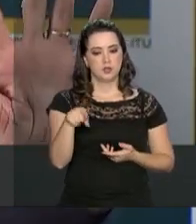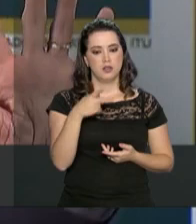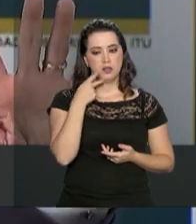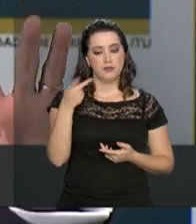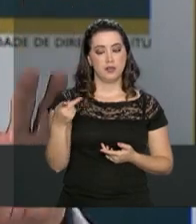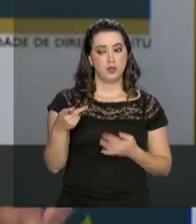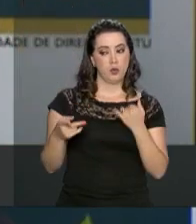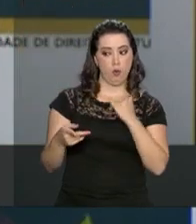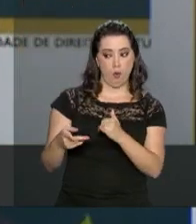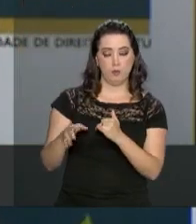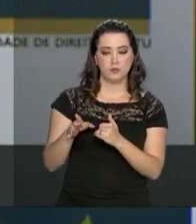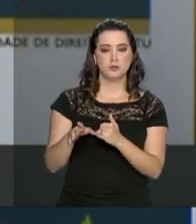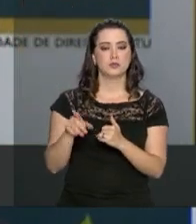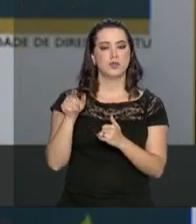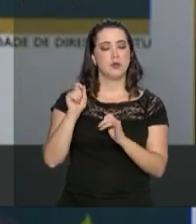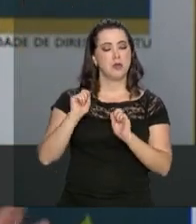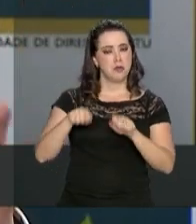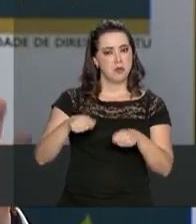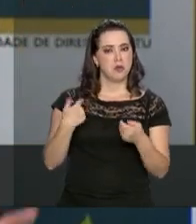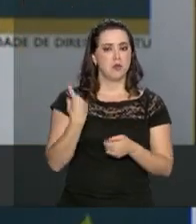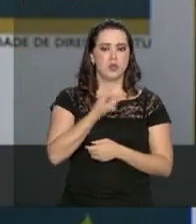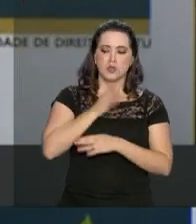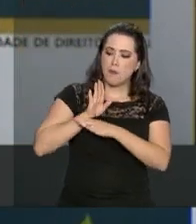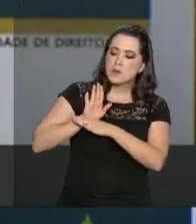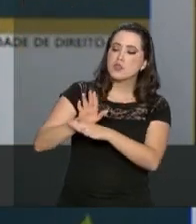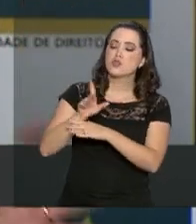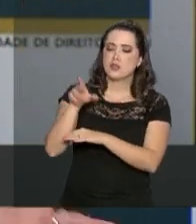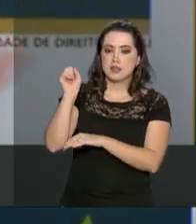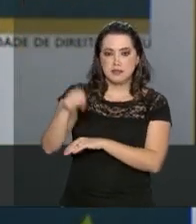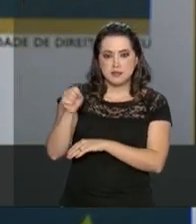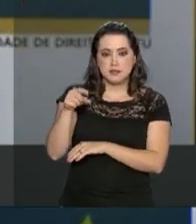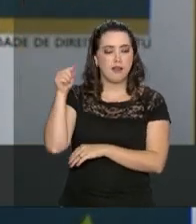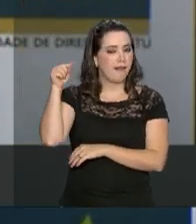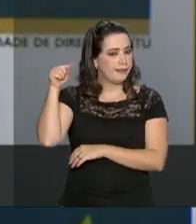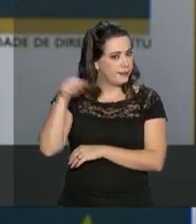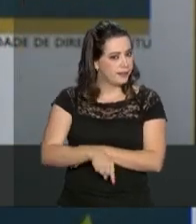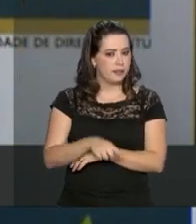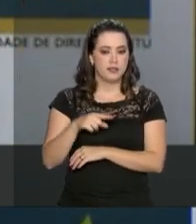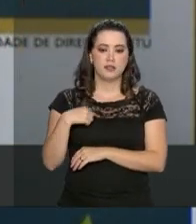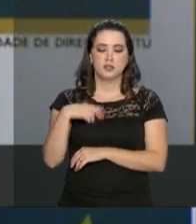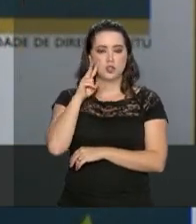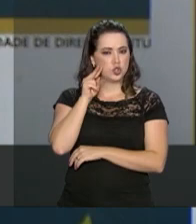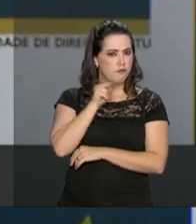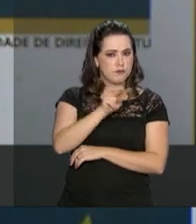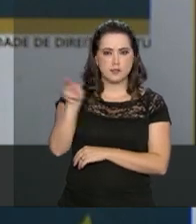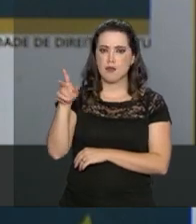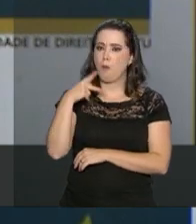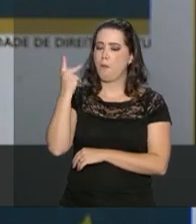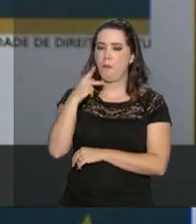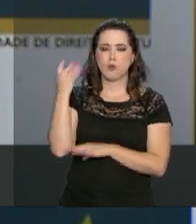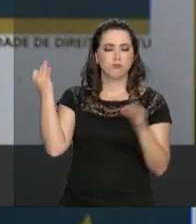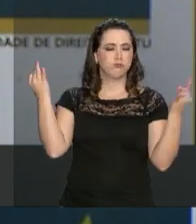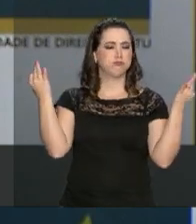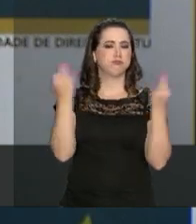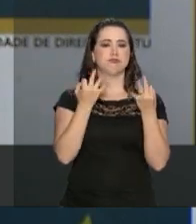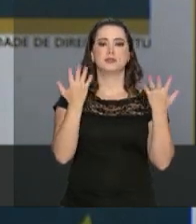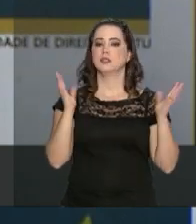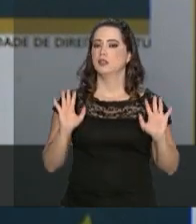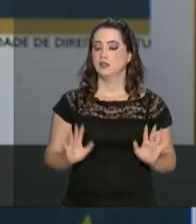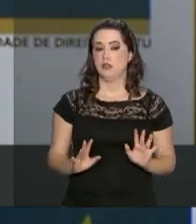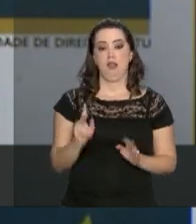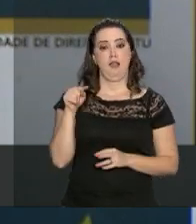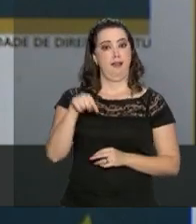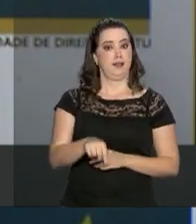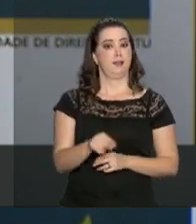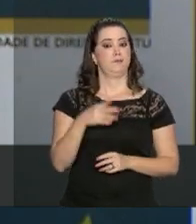ele me disse, olha, não só nós vamos apoiá-lo, como aqui, ele tinha uma visão política extraordinária. Ele